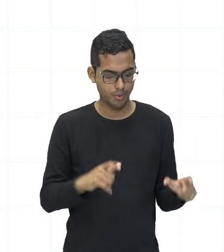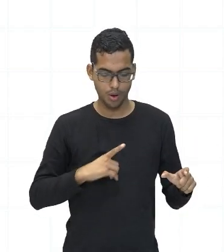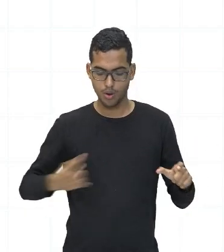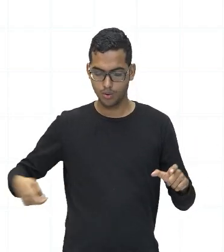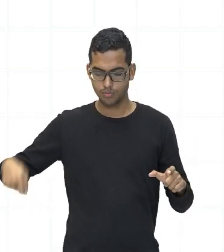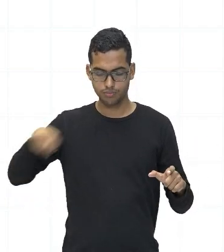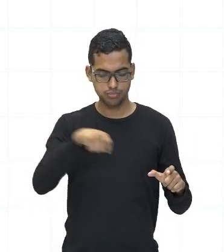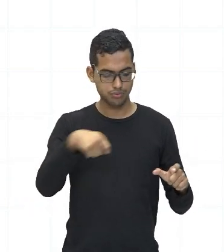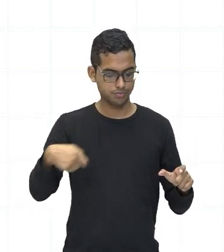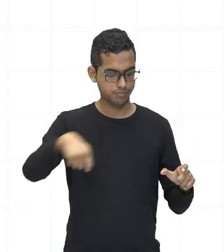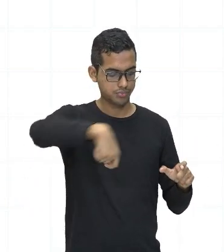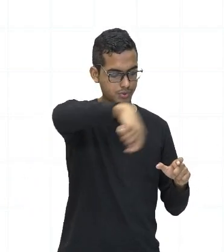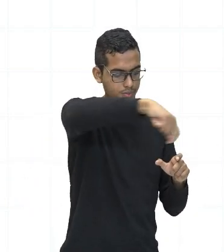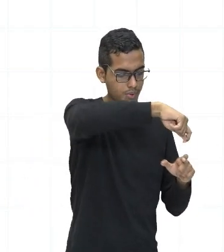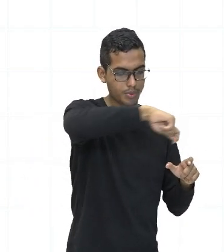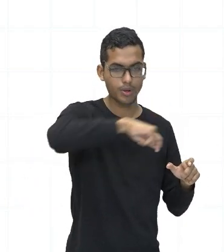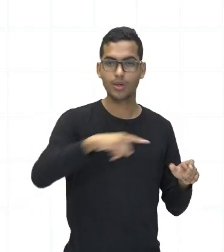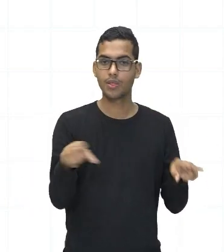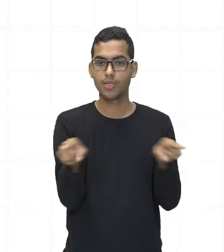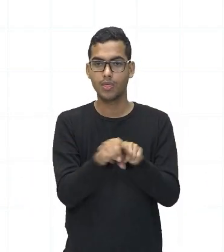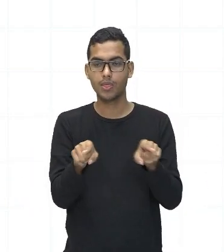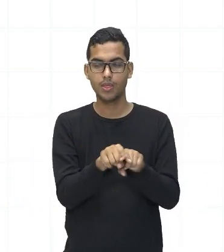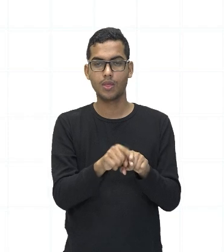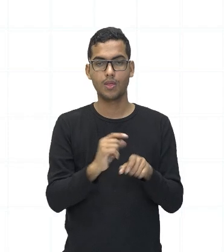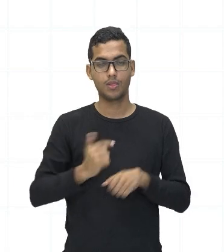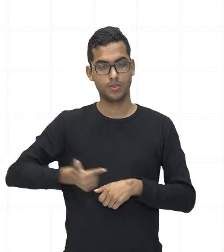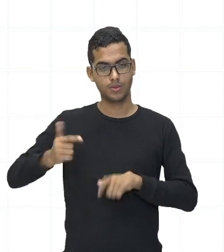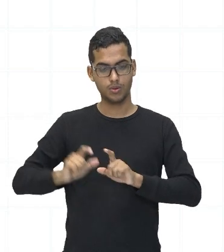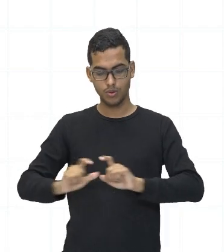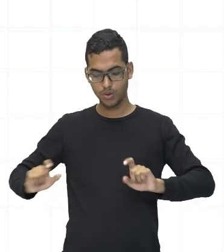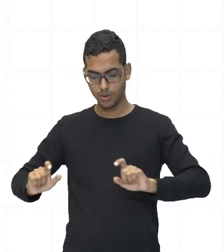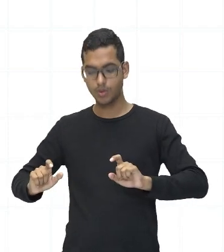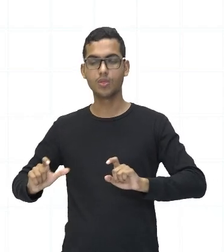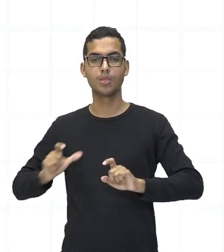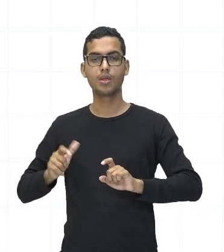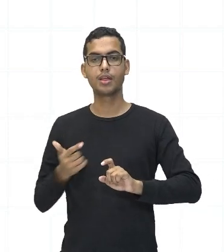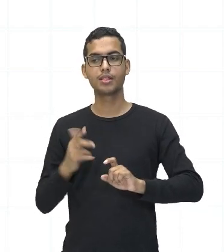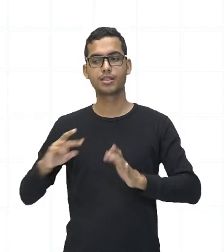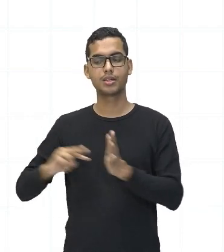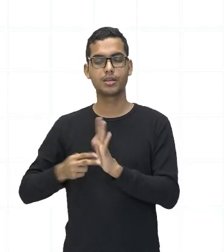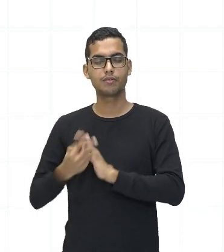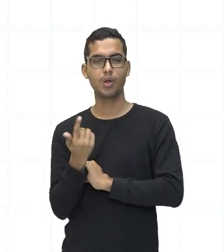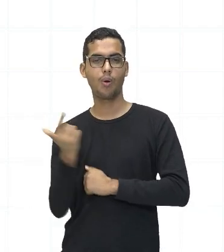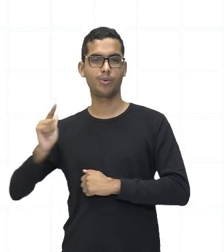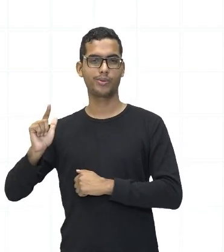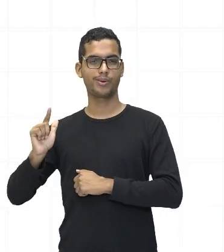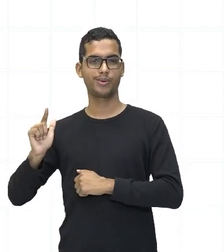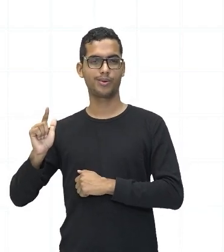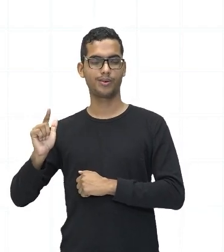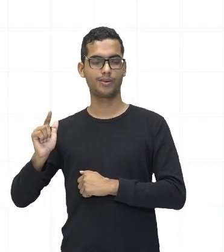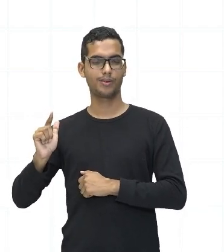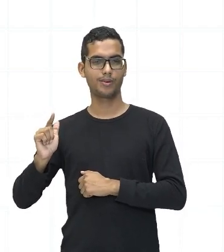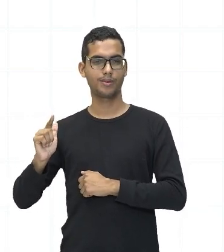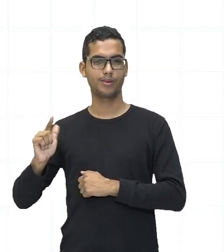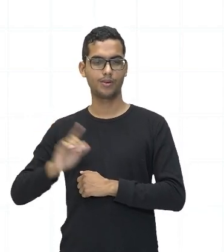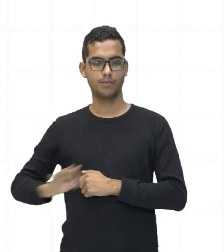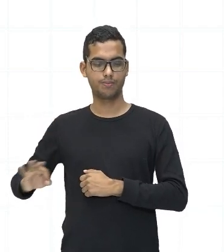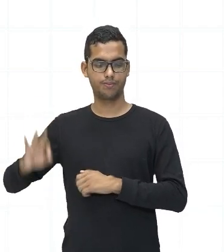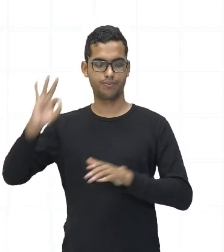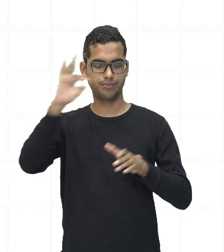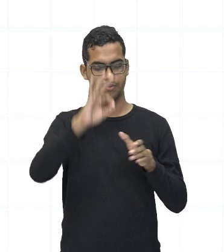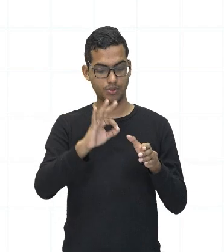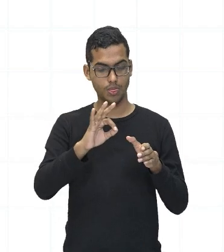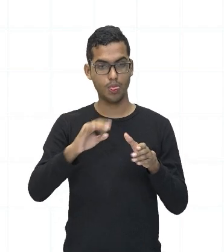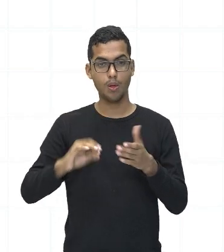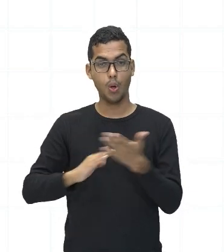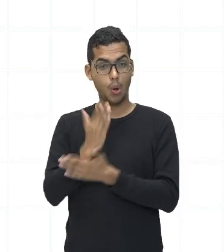significa outra coisa, que é e a dengue não enche, tá? E cada uma dessas significações mostra o verbo